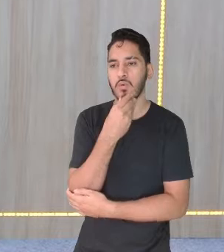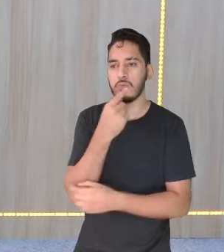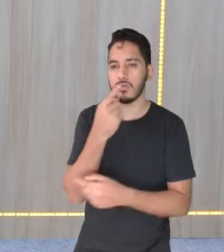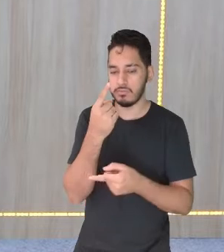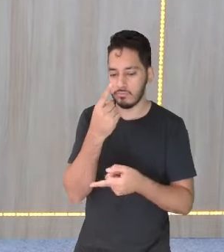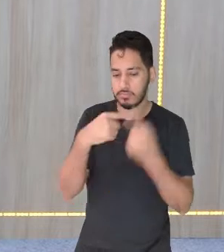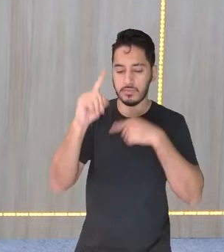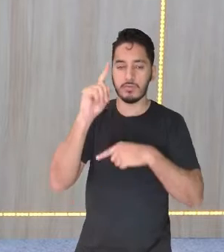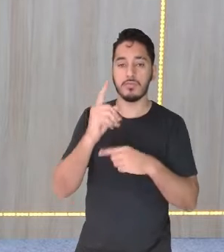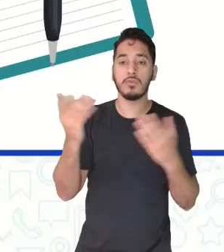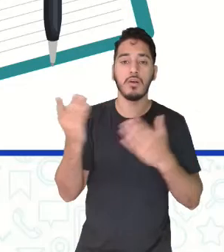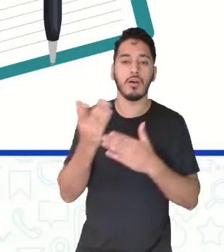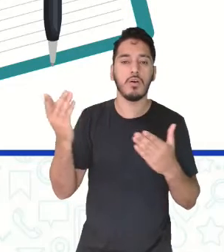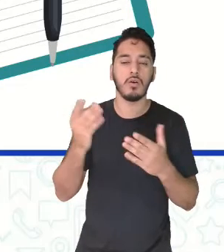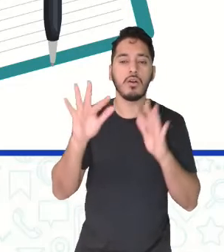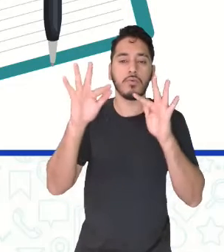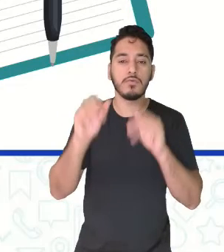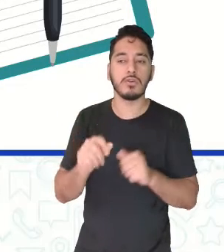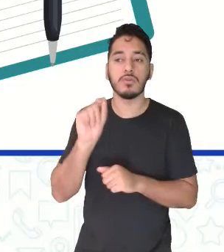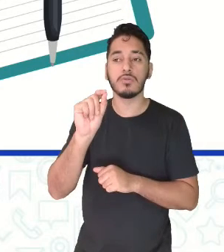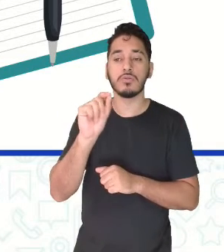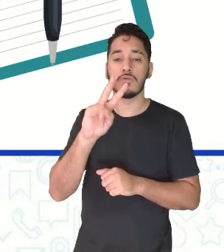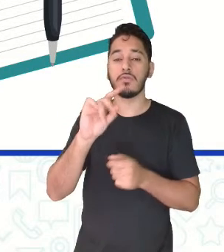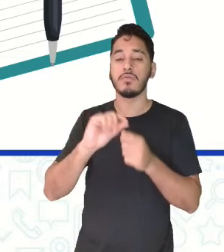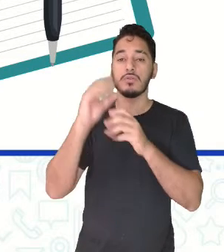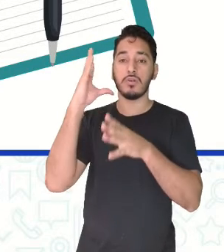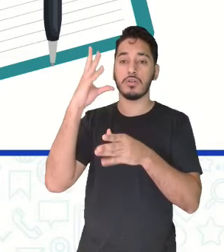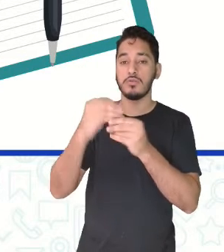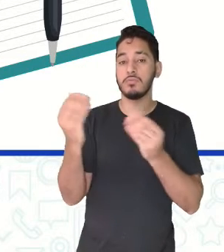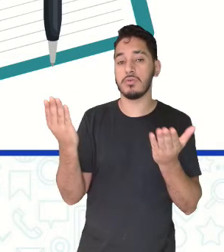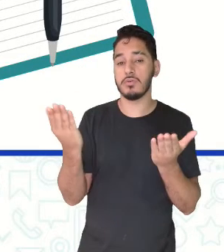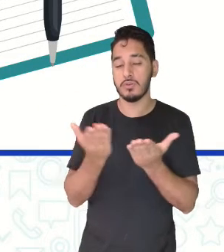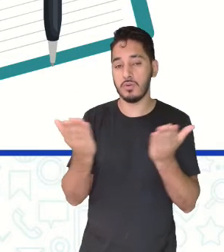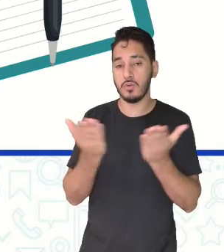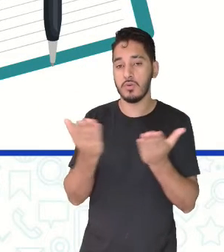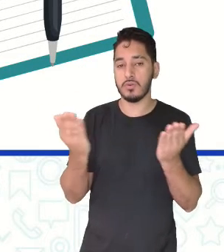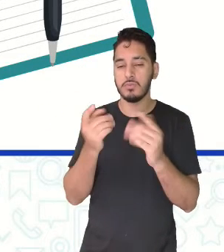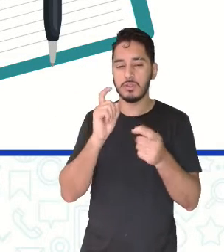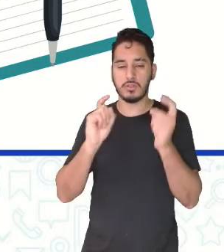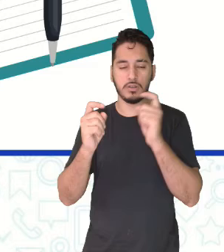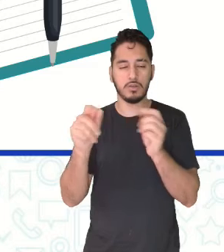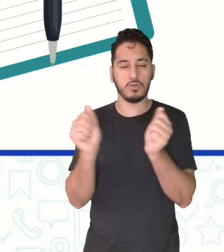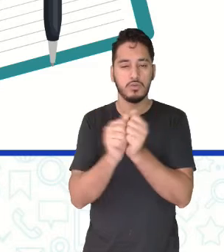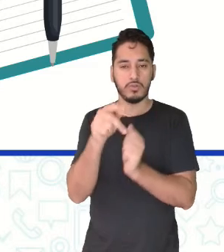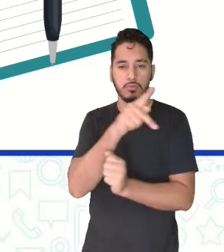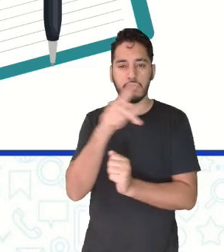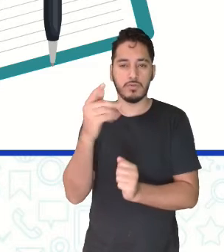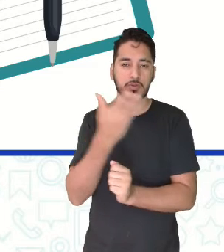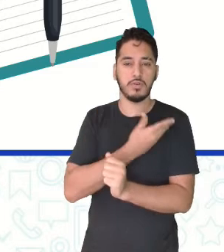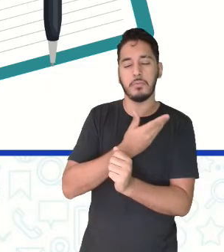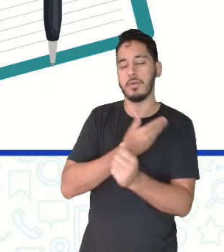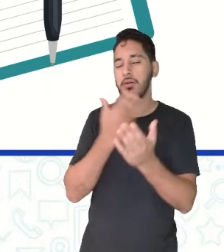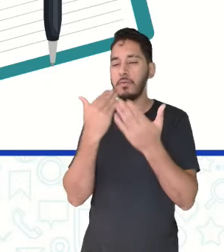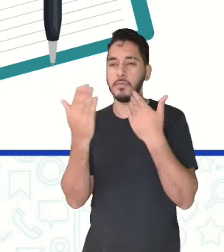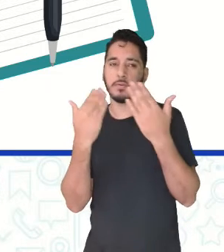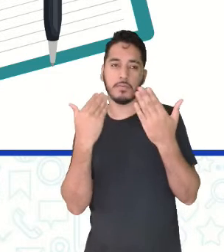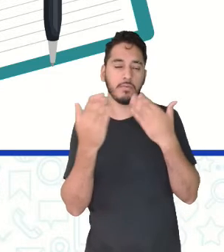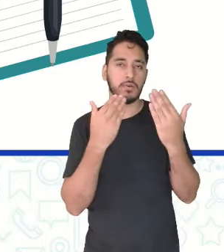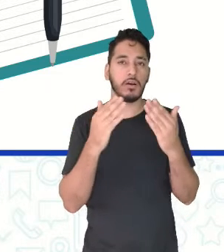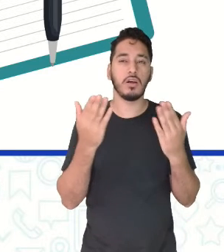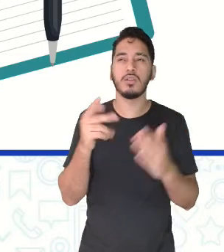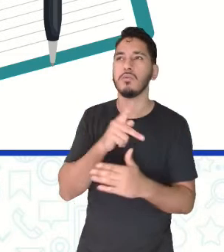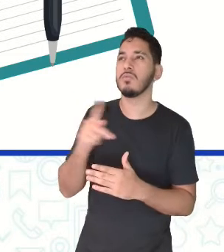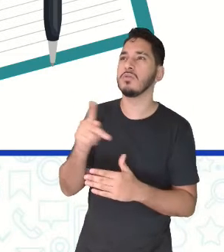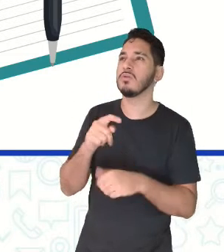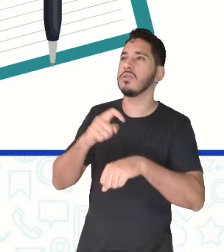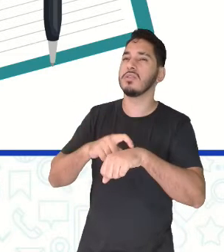para finalizar, vai fazer o quê? Vai fazer um resumozinho da nossa aula de hoje, para dialogar aí com seu professor, com seus coleguinhas. Eita,